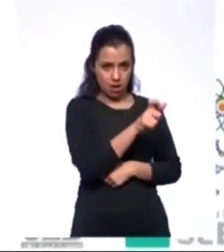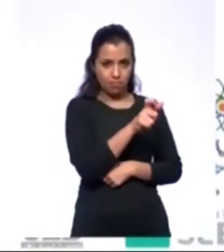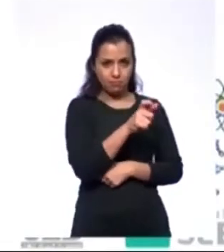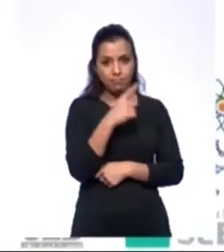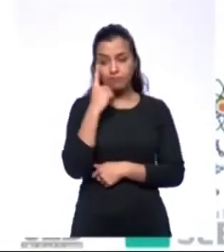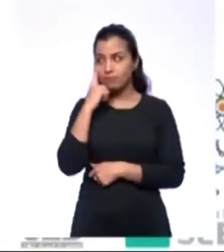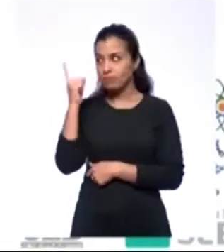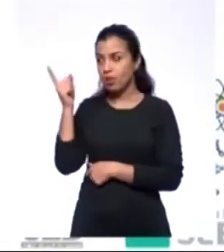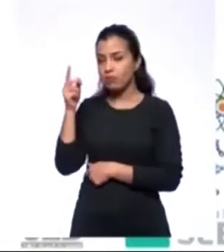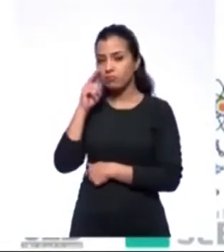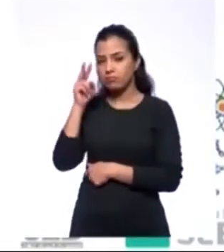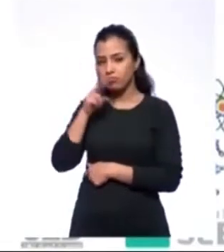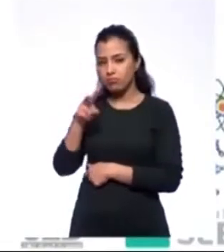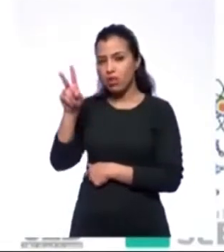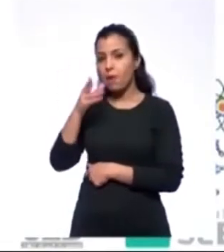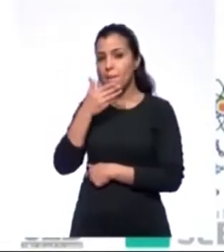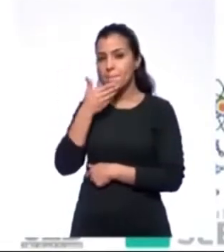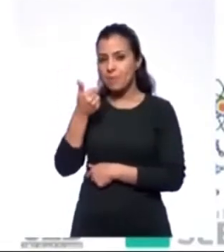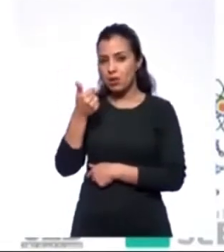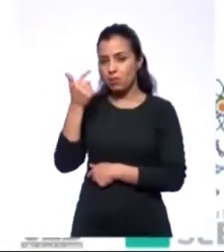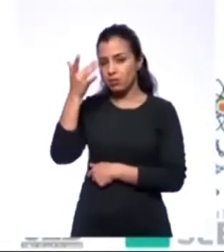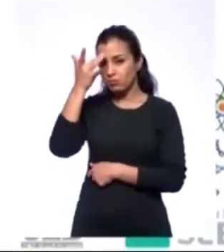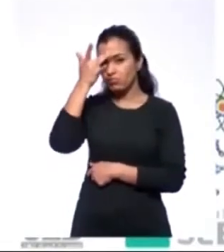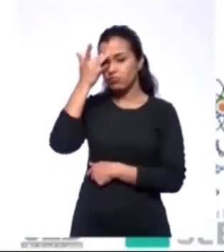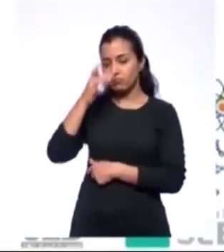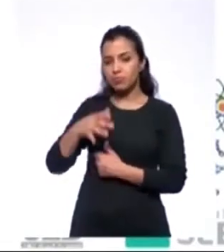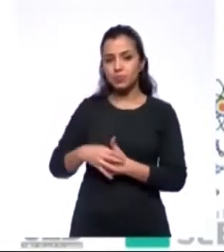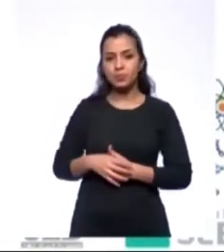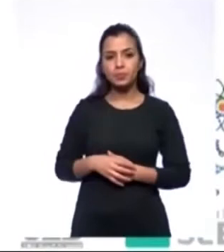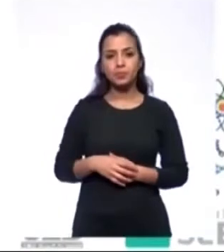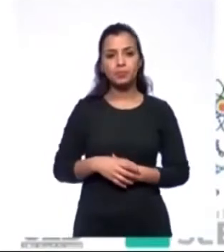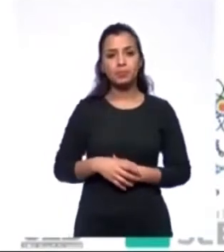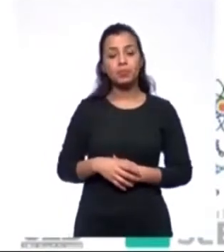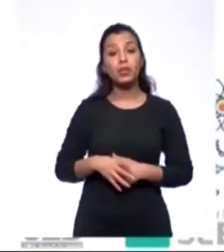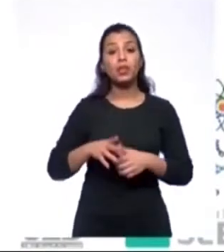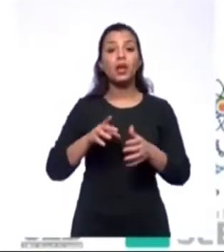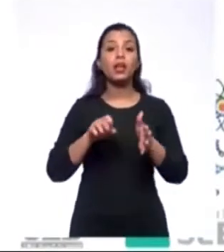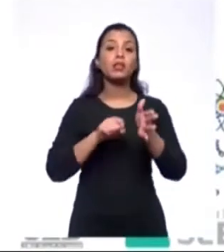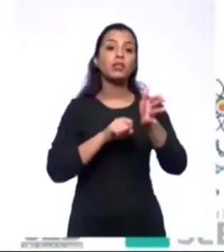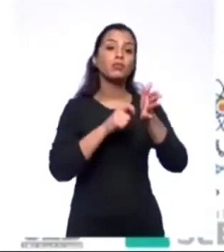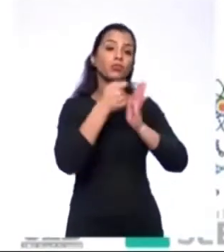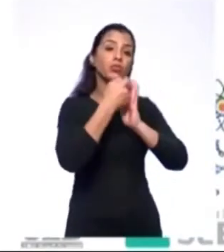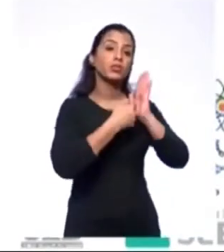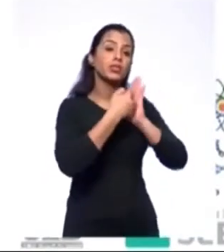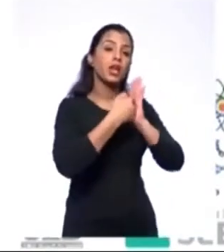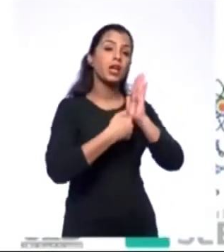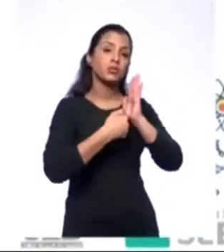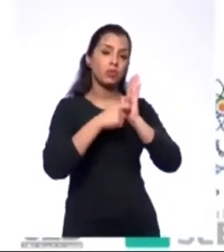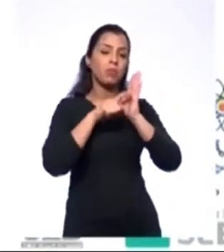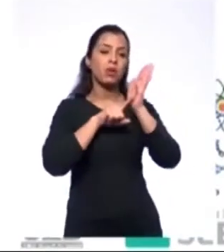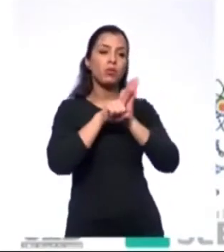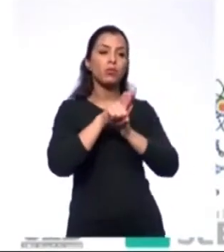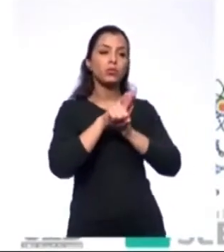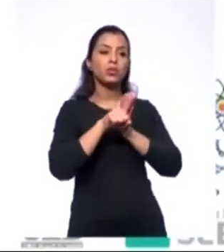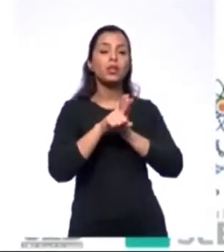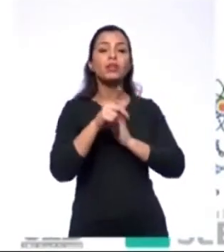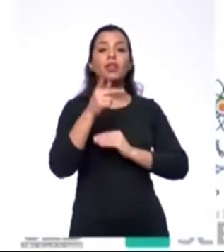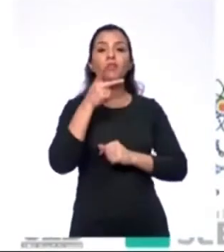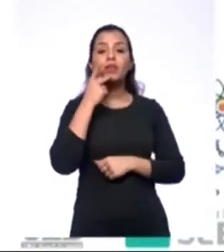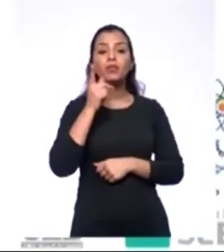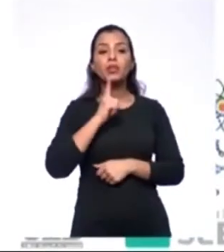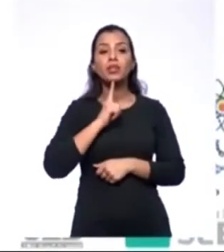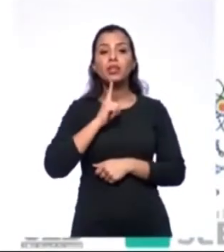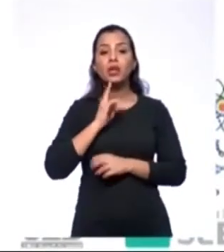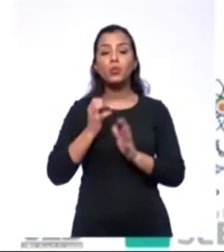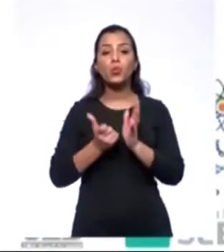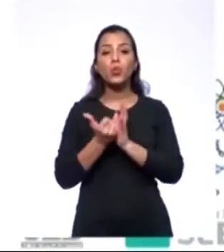final Oi e aí vamos lá no enunciado ele fala quantas letras tem disponíveis nosso teto São 26 aí